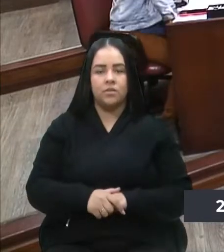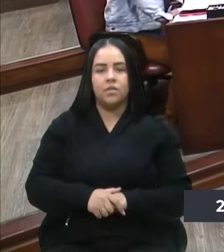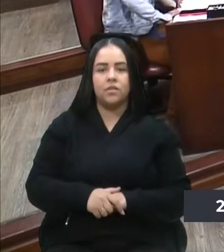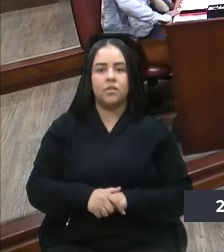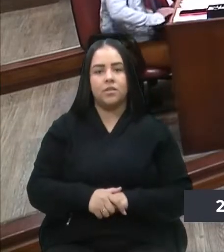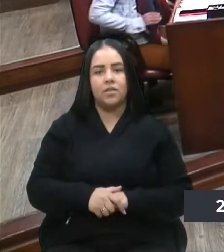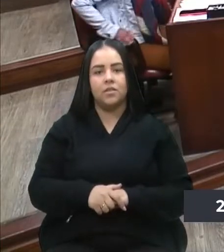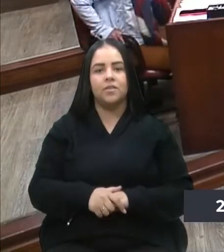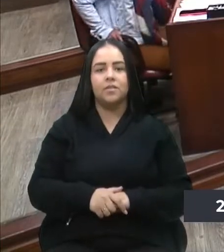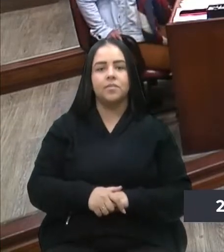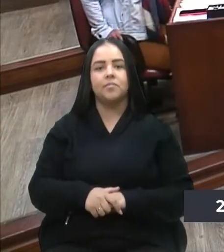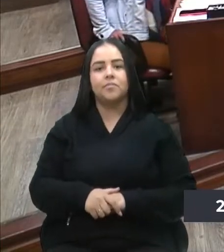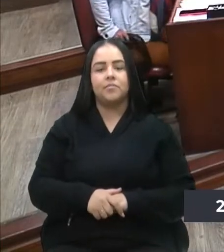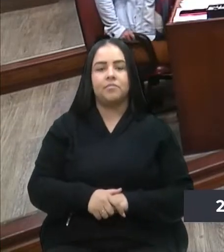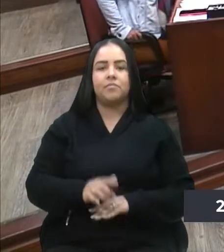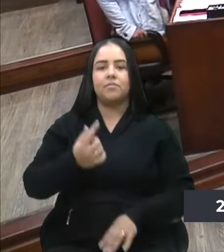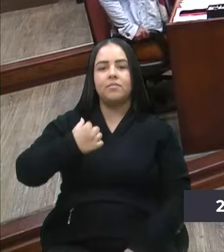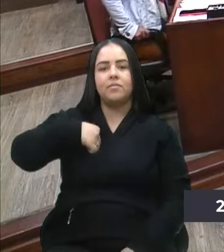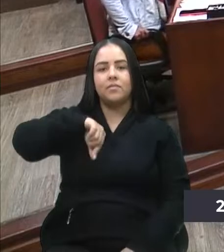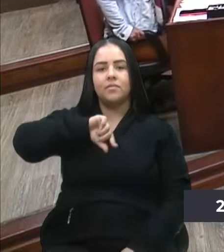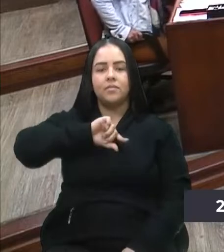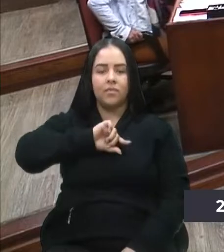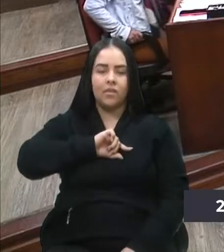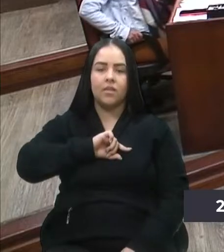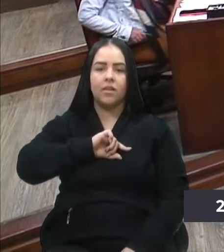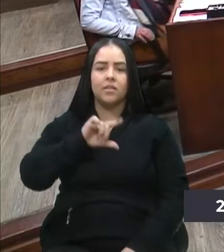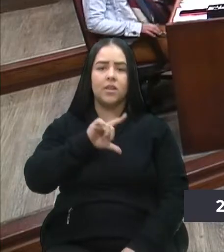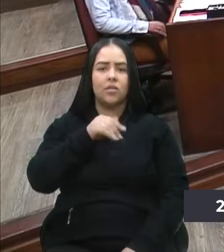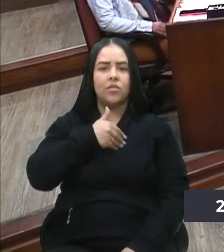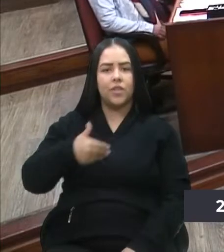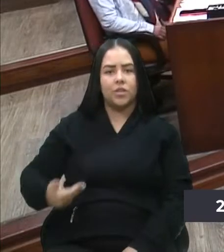questão final, vereador Rafael, nós já tivemos um governo técnico em Caxias.